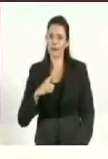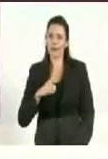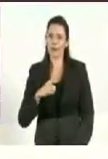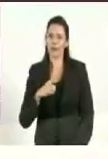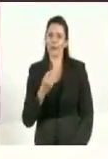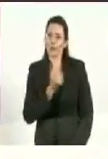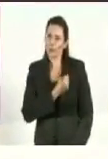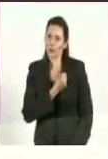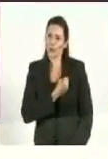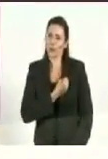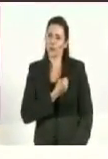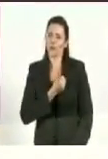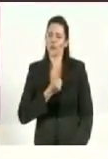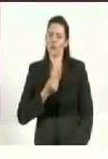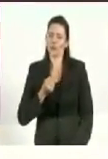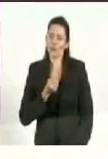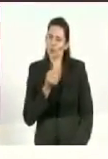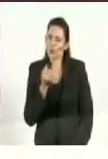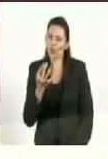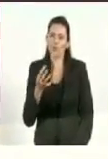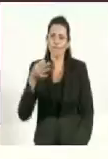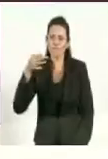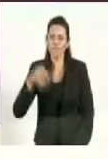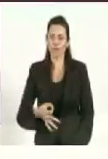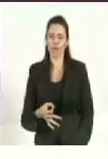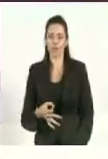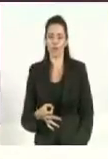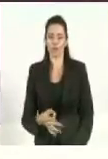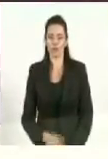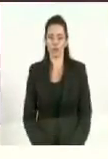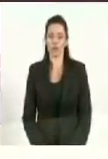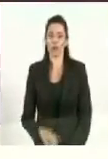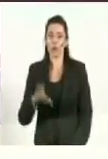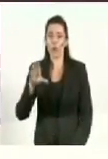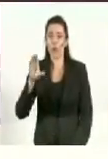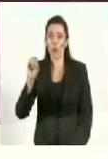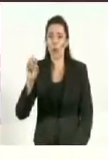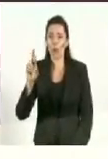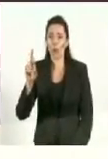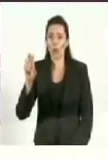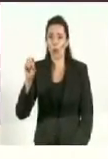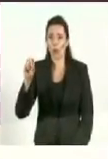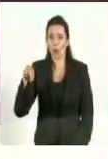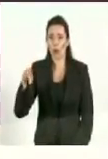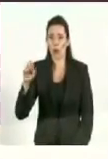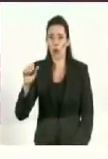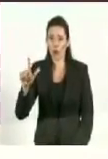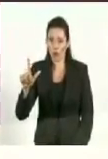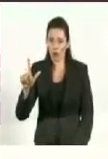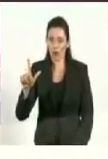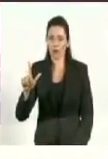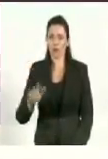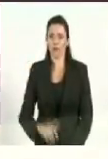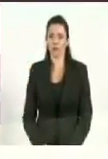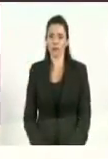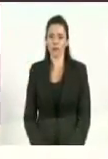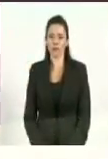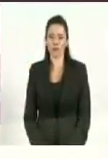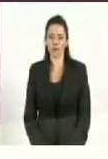serviço. O questionamento que eles me fizeram, se